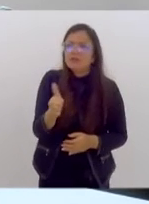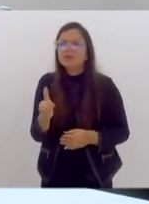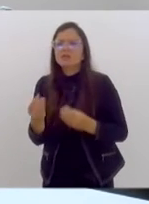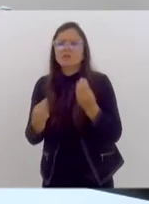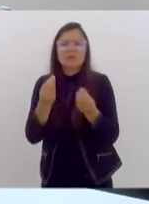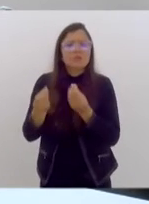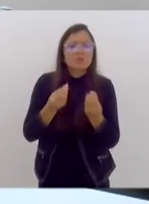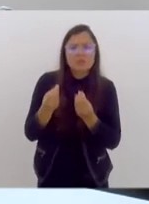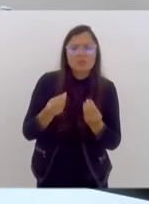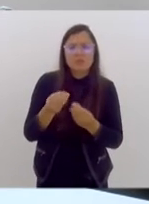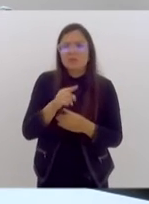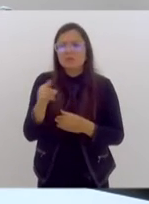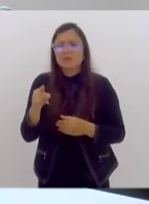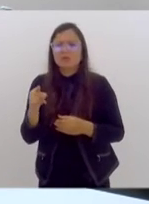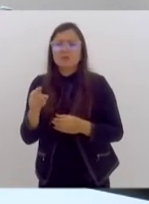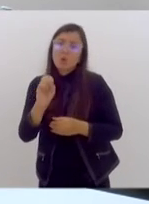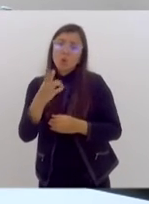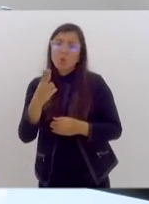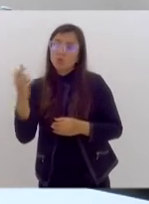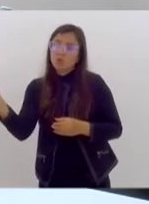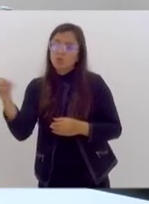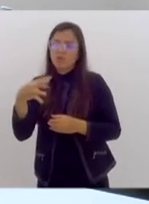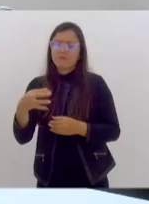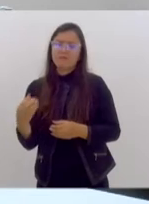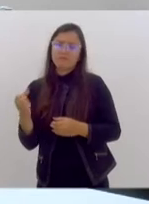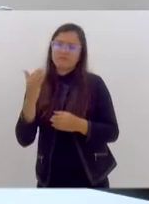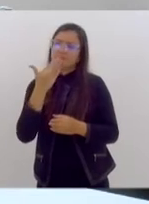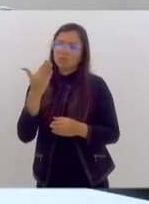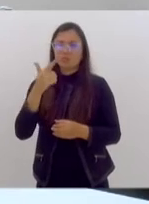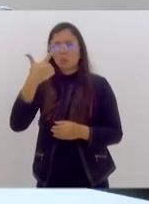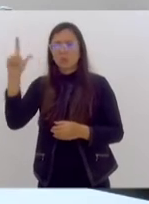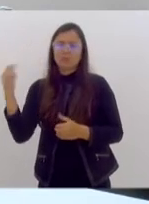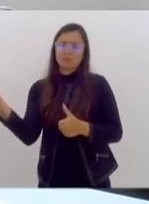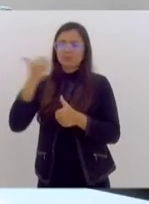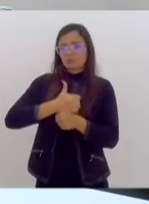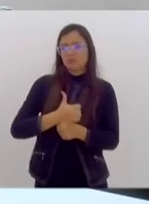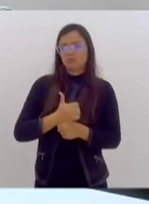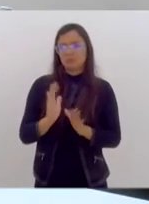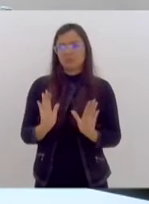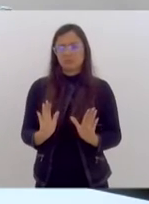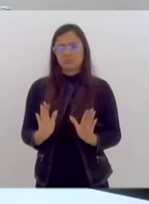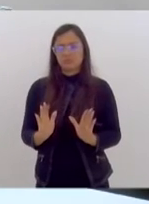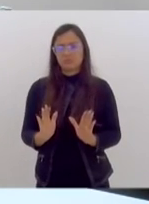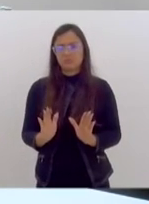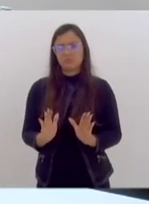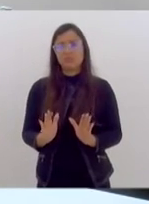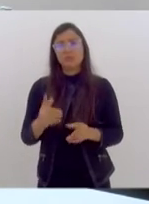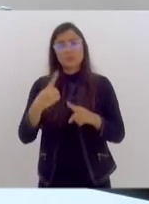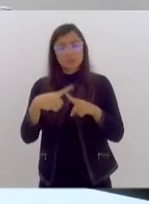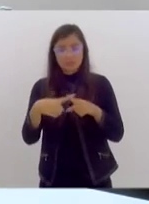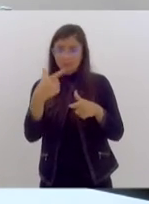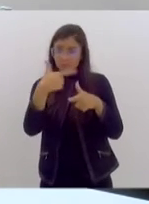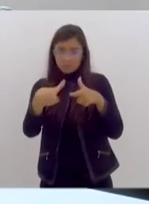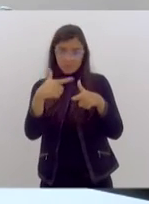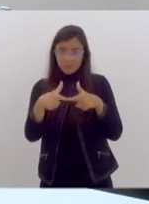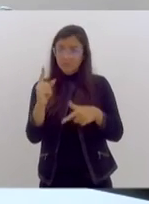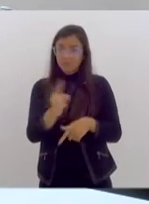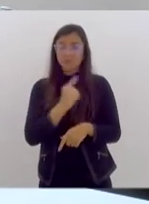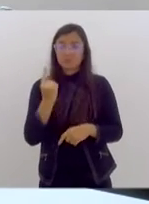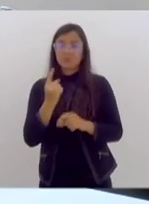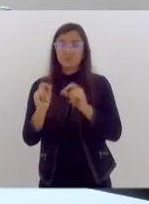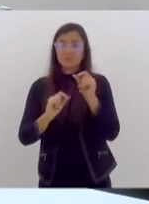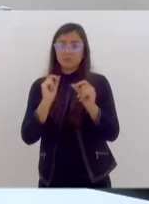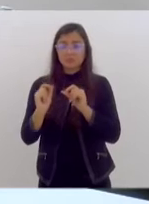da operação ou realização de nova licitação sem acarretar a solução de continuidade na prestação de serviço que o problema é que a gente não não